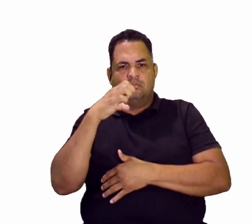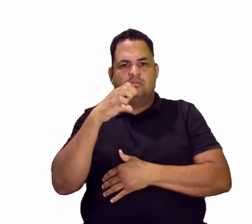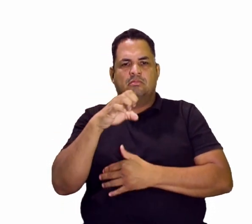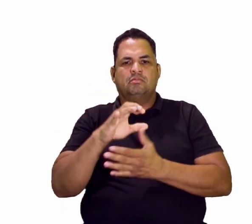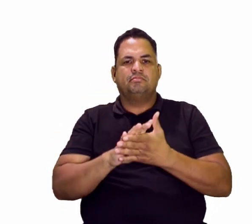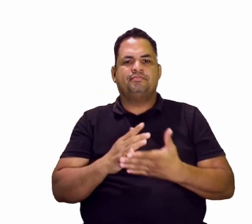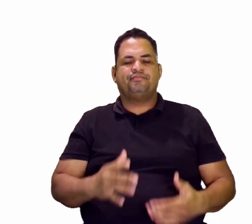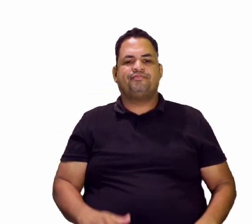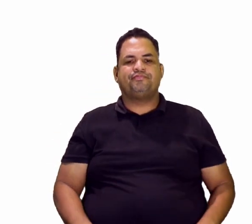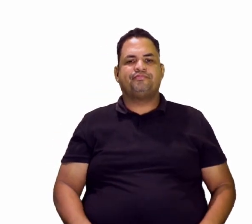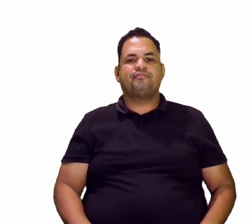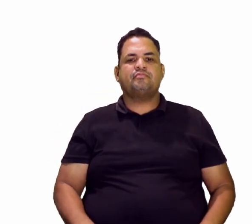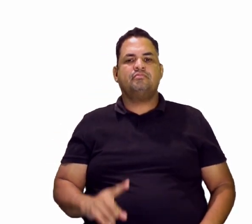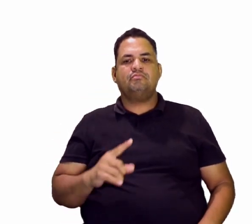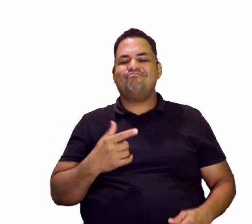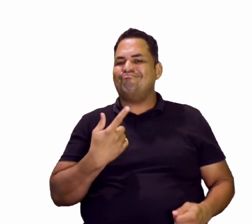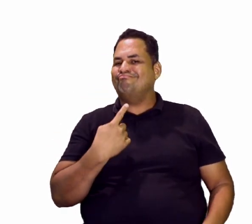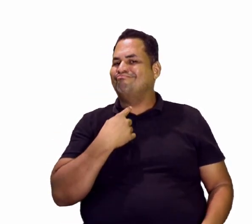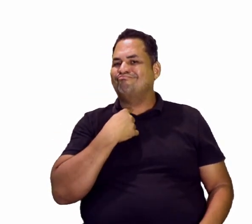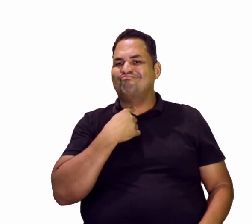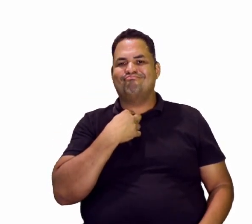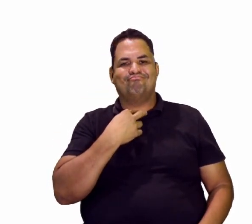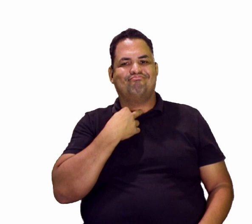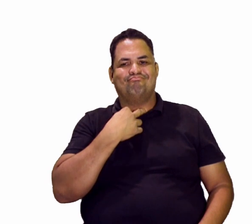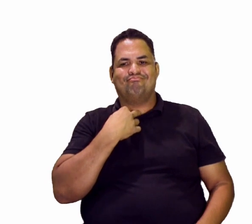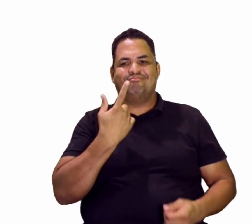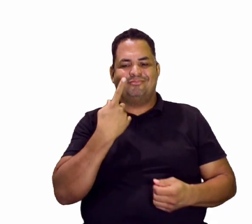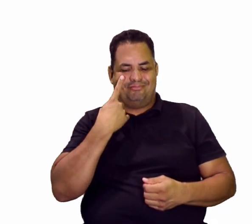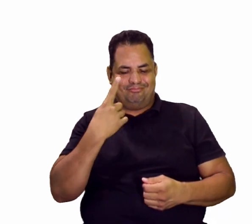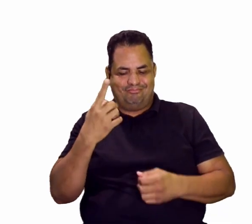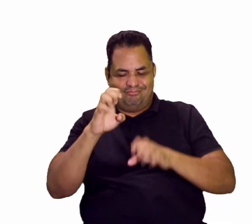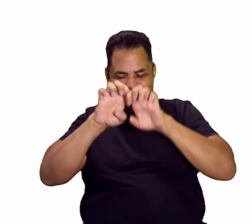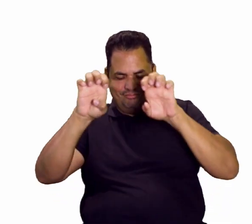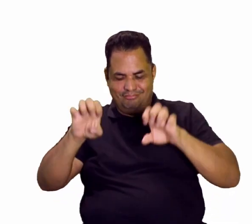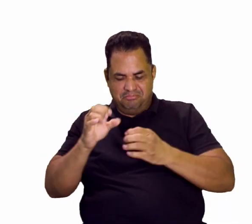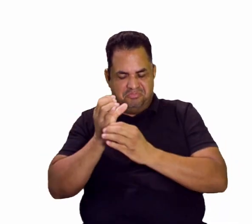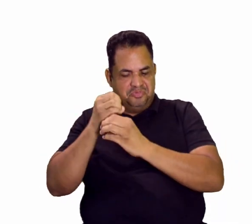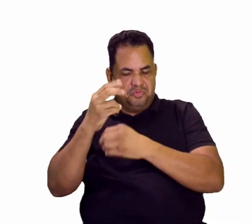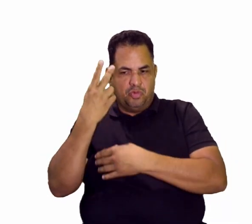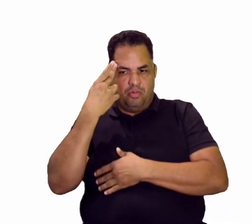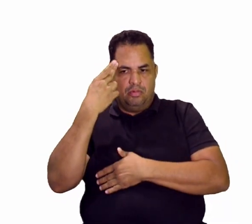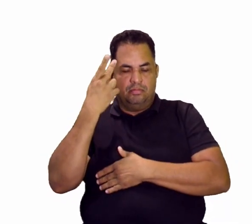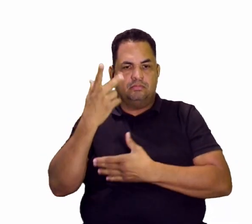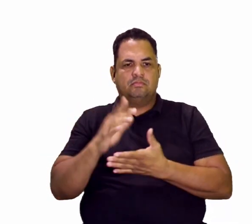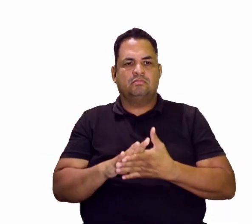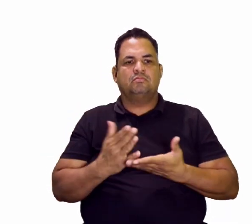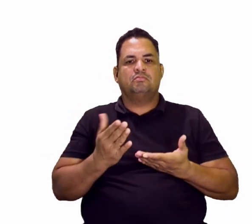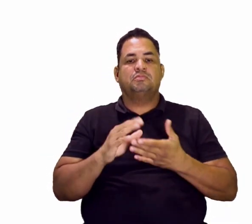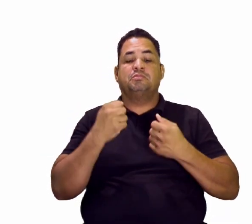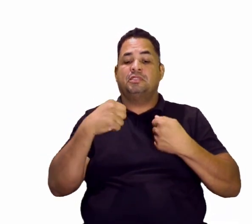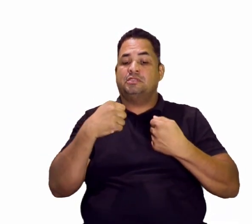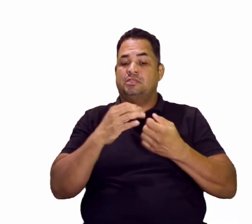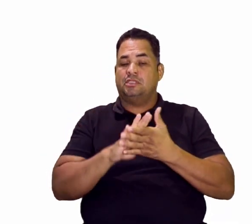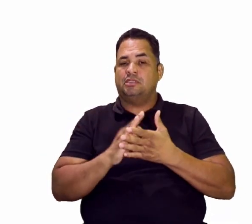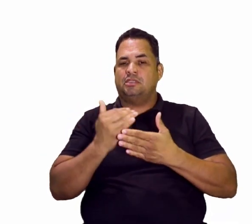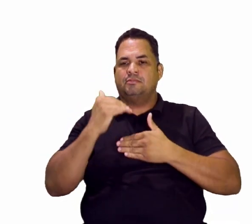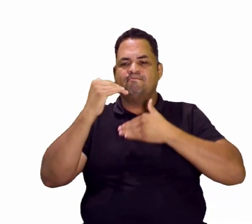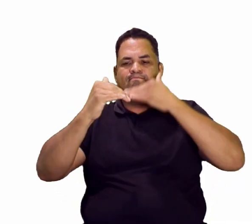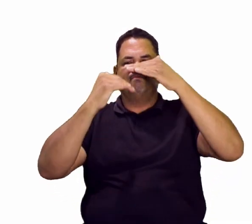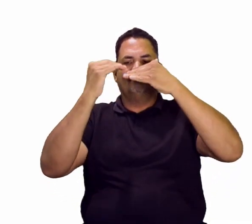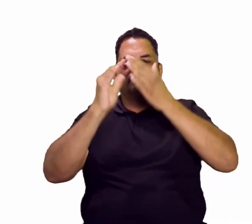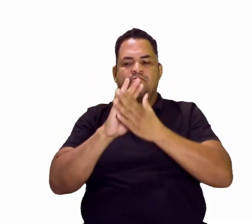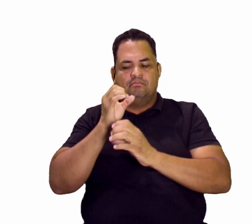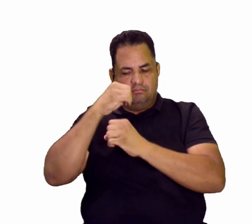uma observação importante. Não dá para ver vírus com microscópio óptico, somente com esse mais